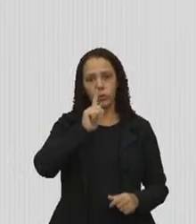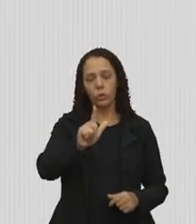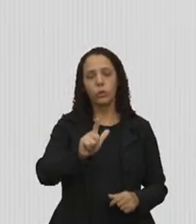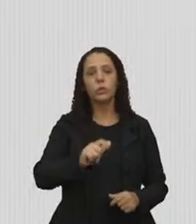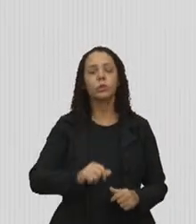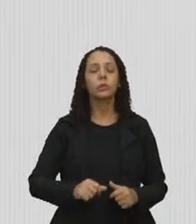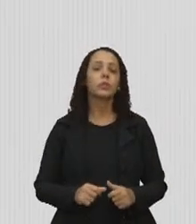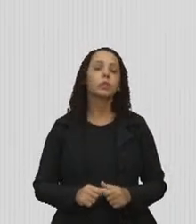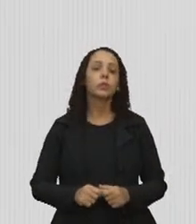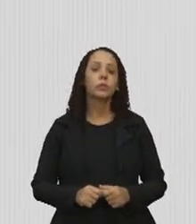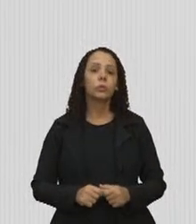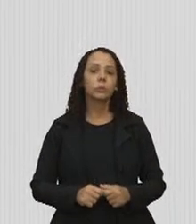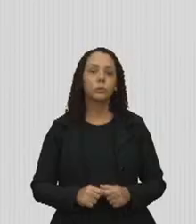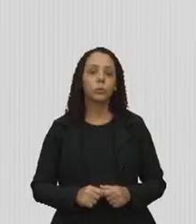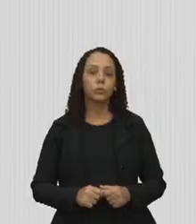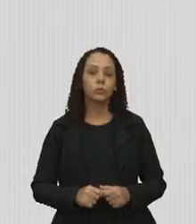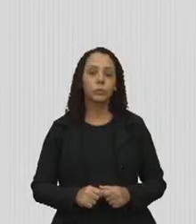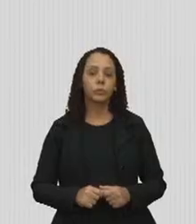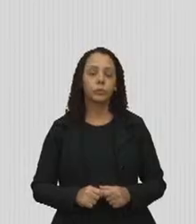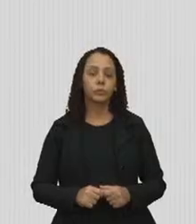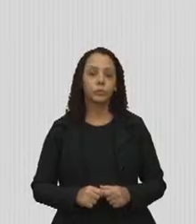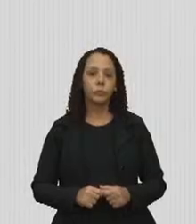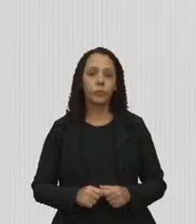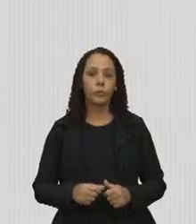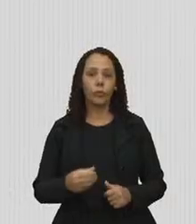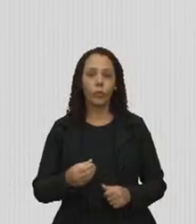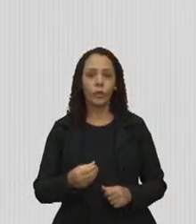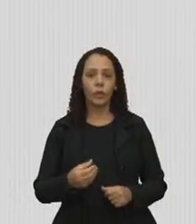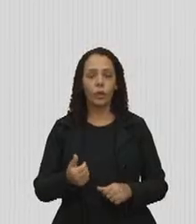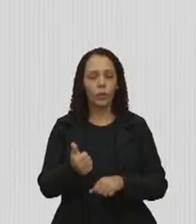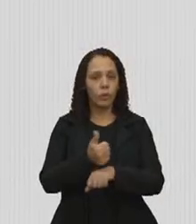ascensão social, que é a missão do Instituto Federal de São Paulo.